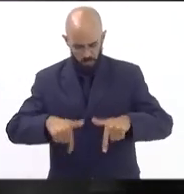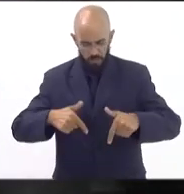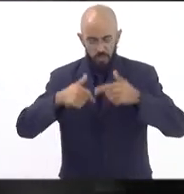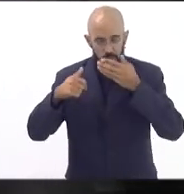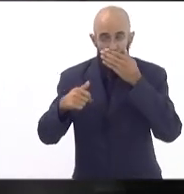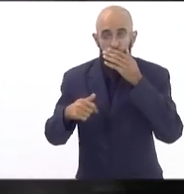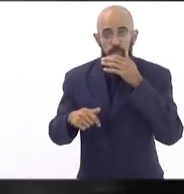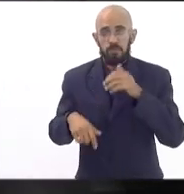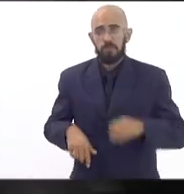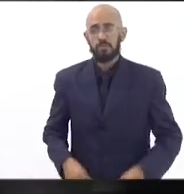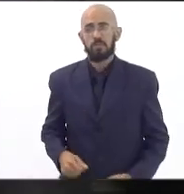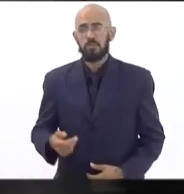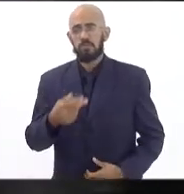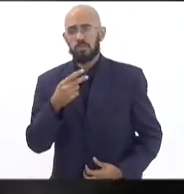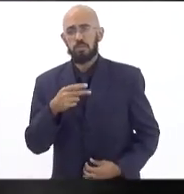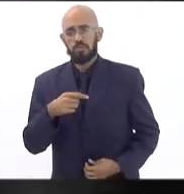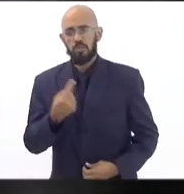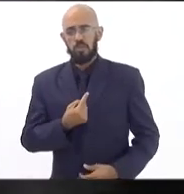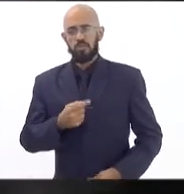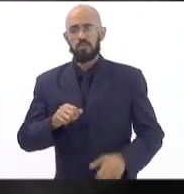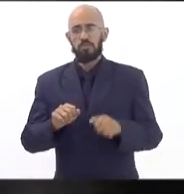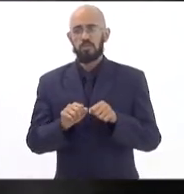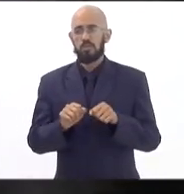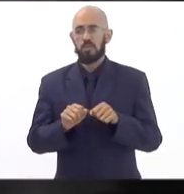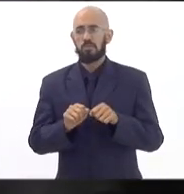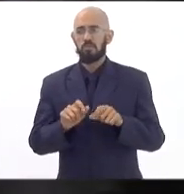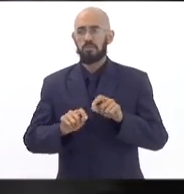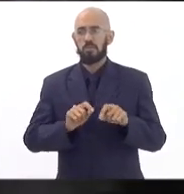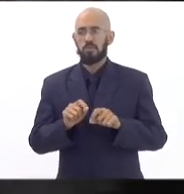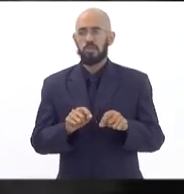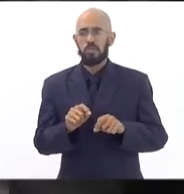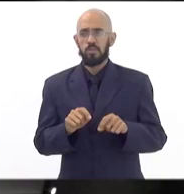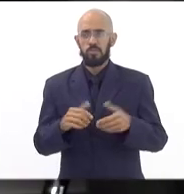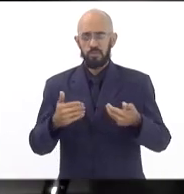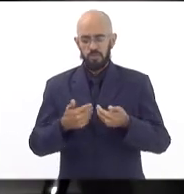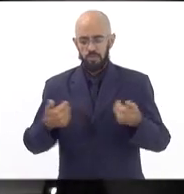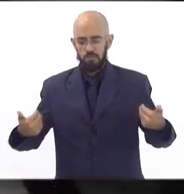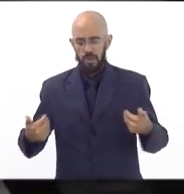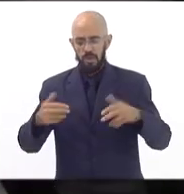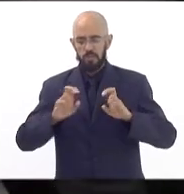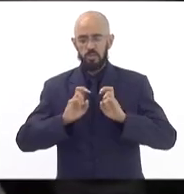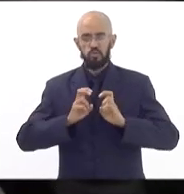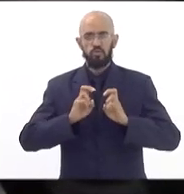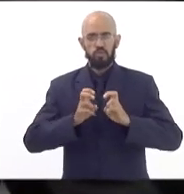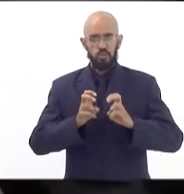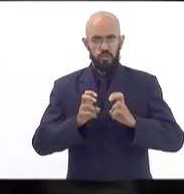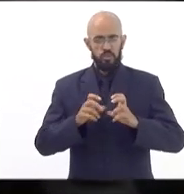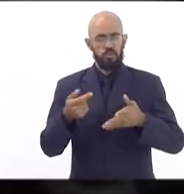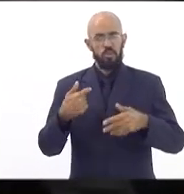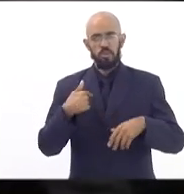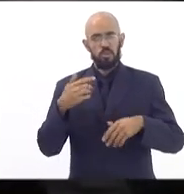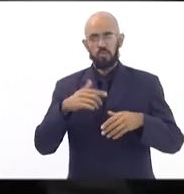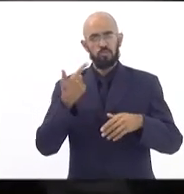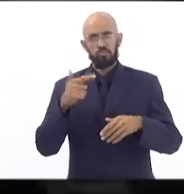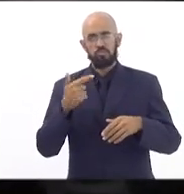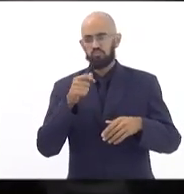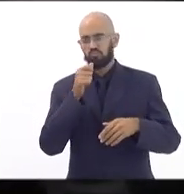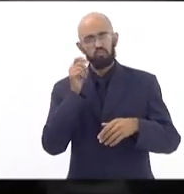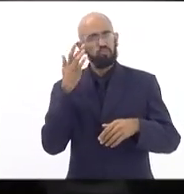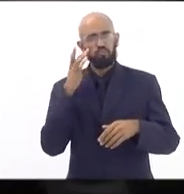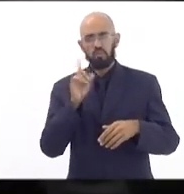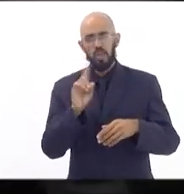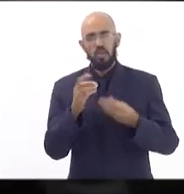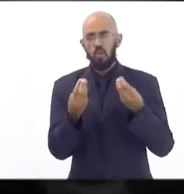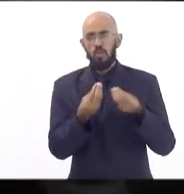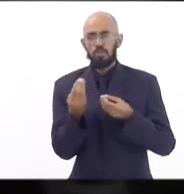que foi ficante também pelo Deputado Felizmente eu não tenho um projeto segregação de vias segregação de visão não tenho aqui exatamente o processo de evitar ele